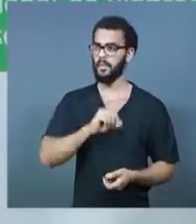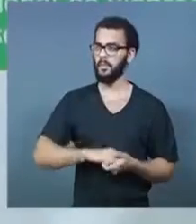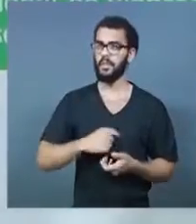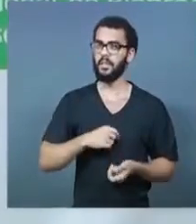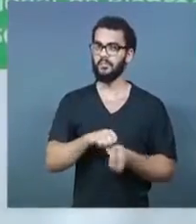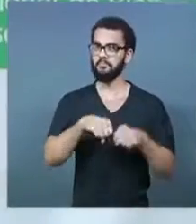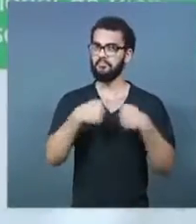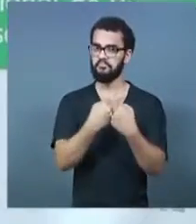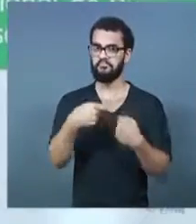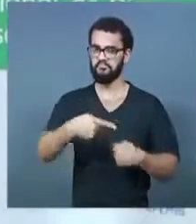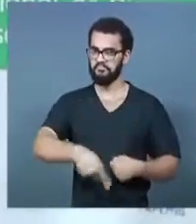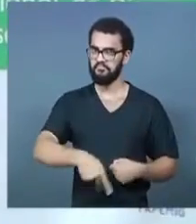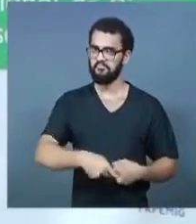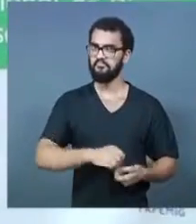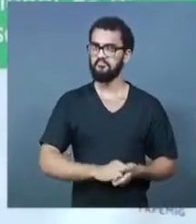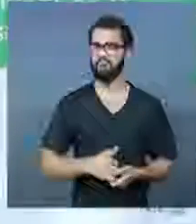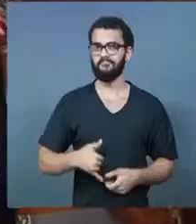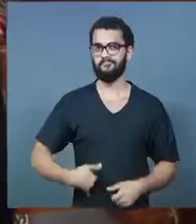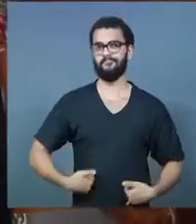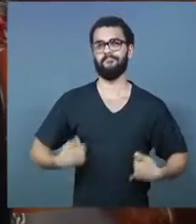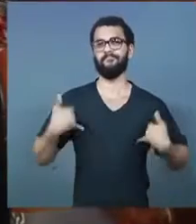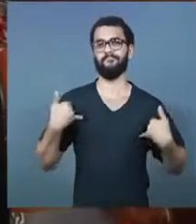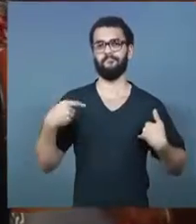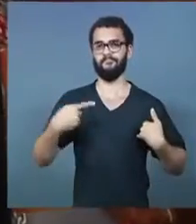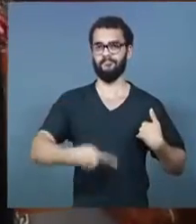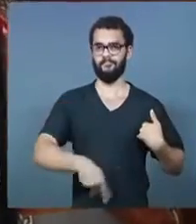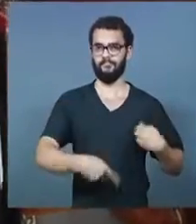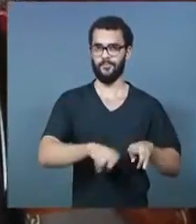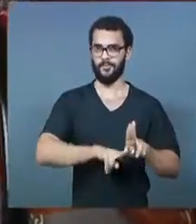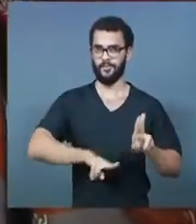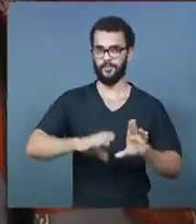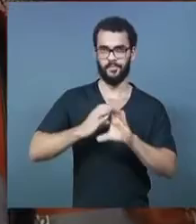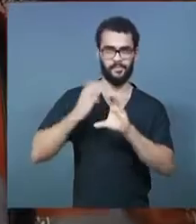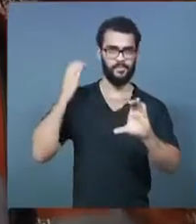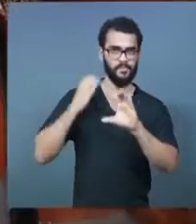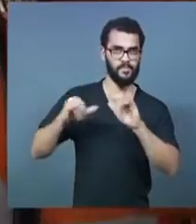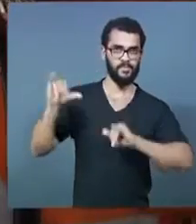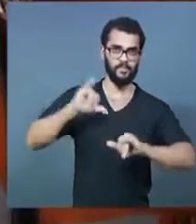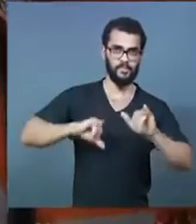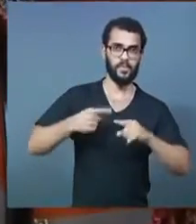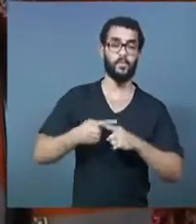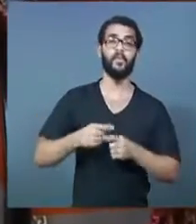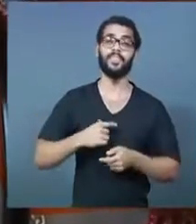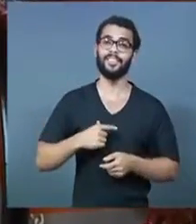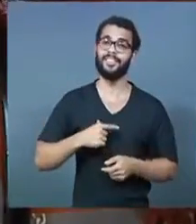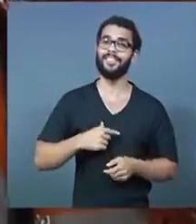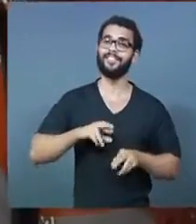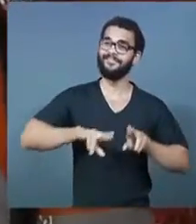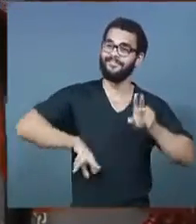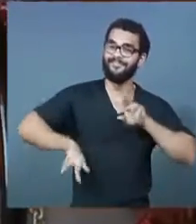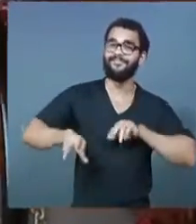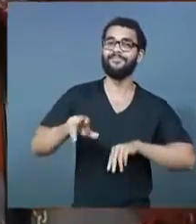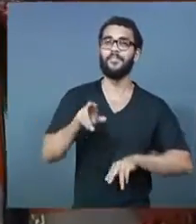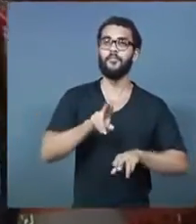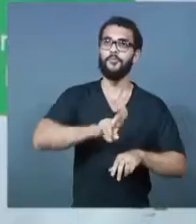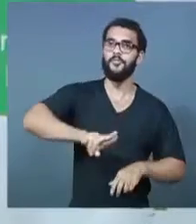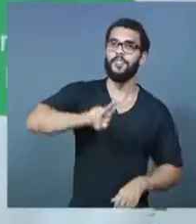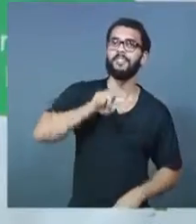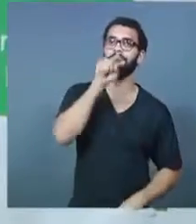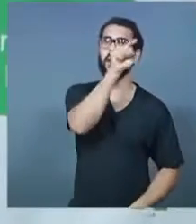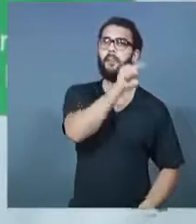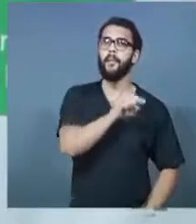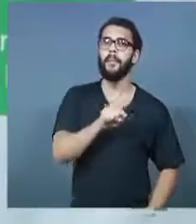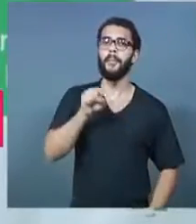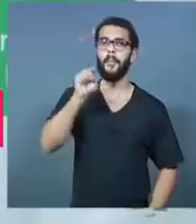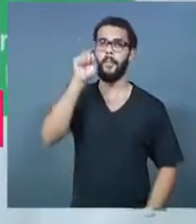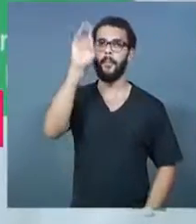para a Faculdade de Engenharia Química da UFU, pois inúmeras universidades do país anseiam por esta oportunidade. O